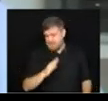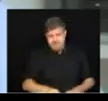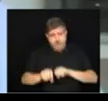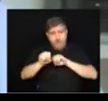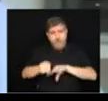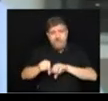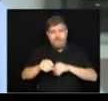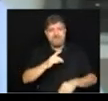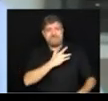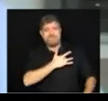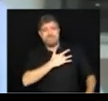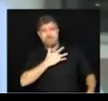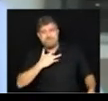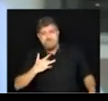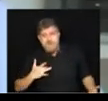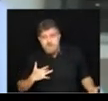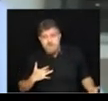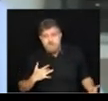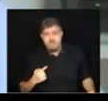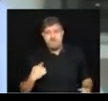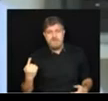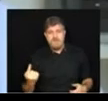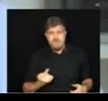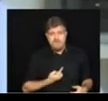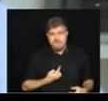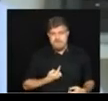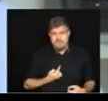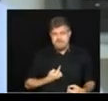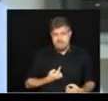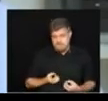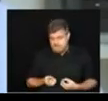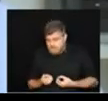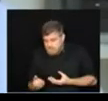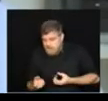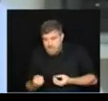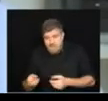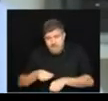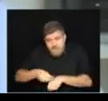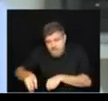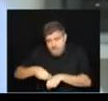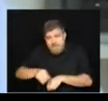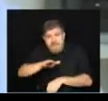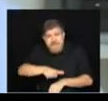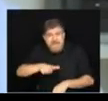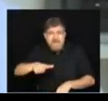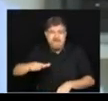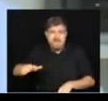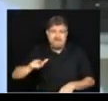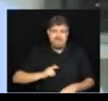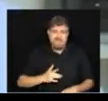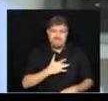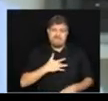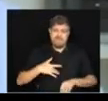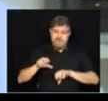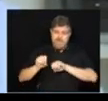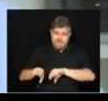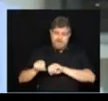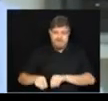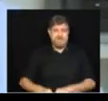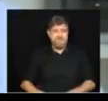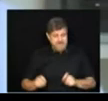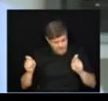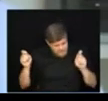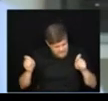educação, saúde que podemos dar para elas, e isto é que está revertendo e